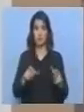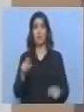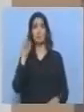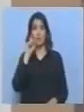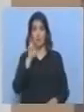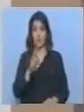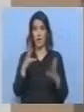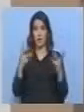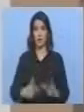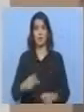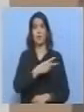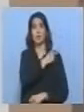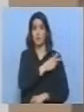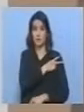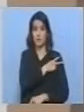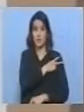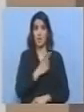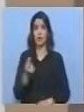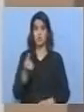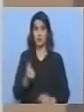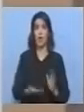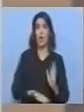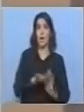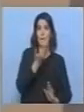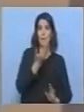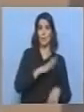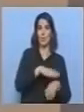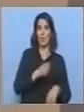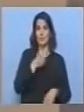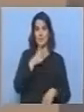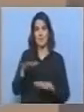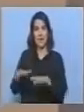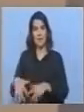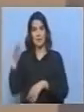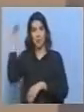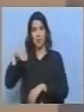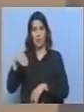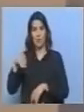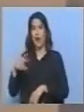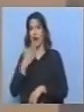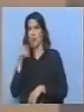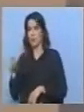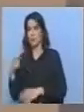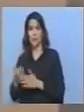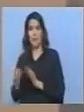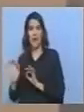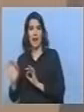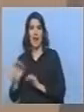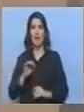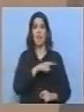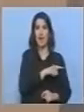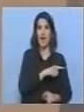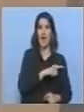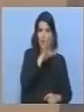o orçamento das universidades ia ser aumentado como consequência da decisão da Assembleia da República, que até agora nada, zero. Portanto, não há